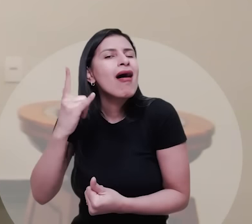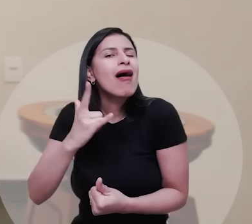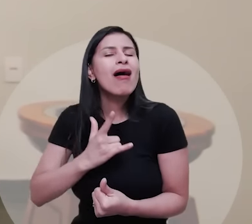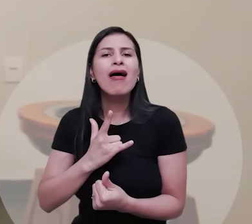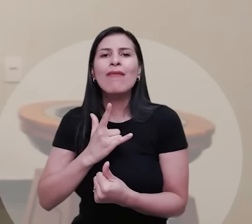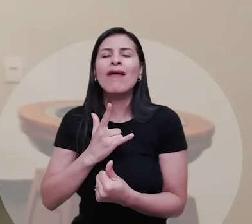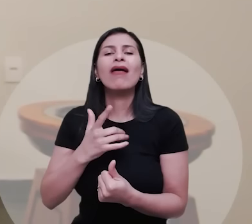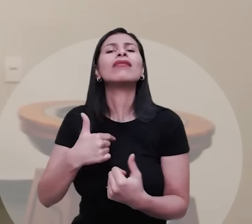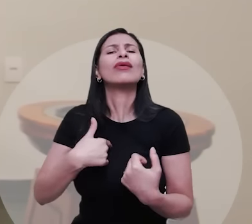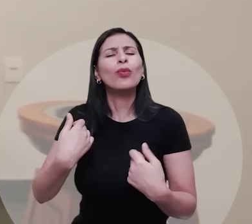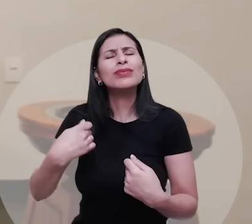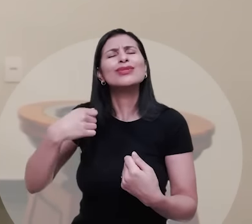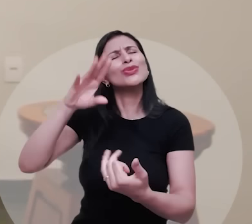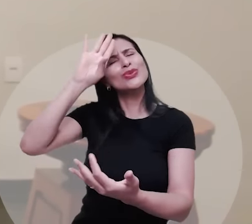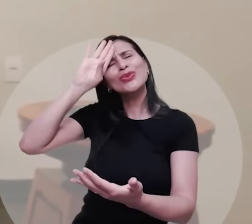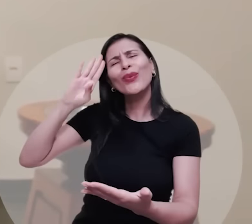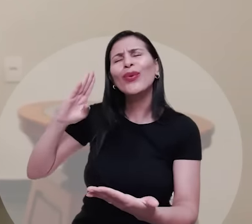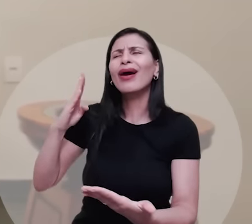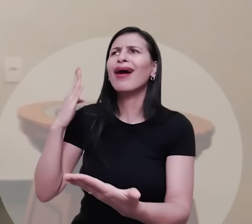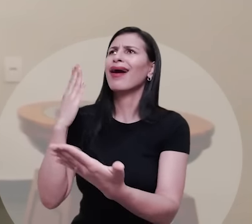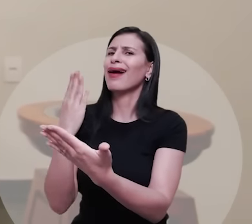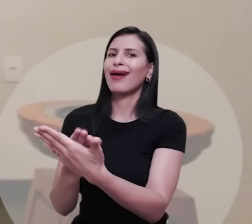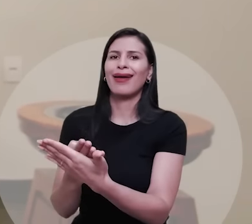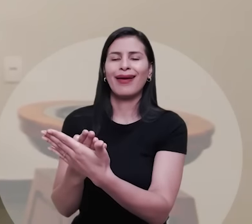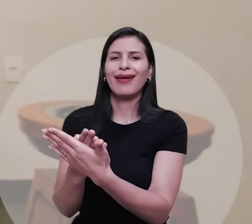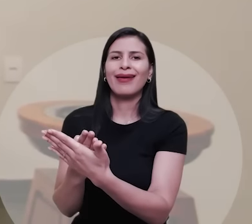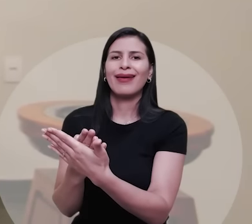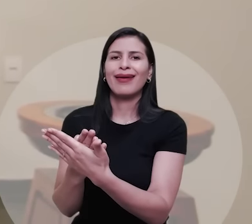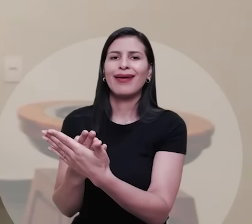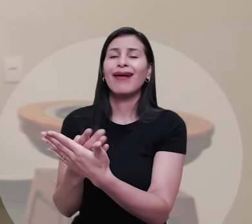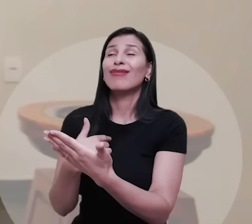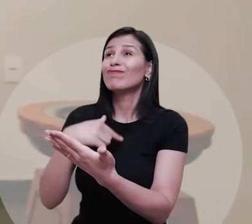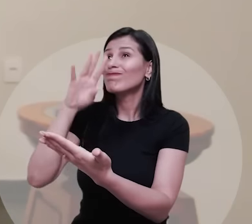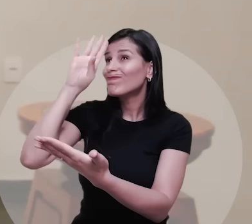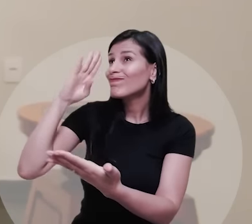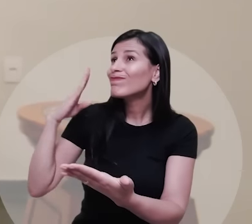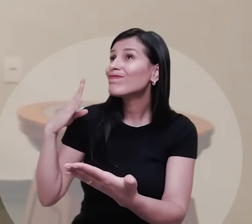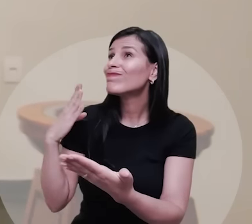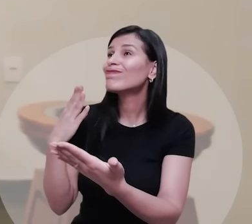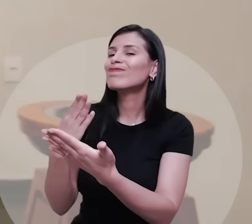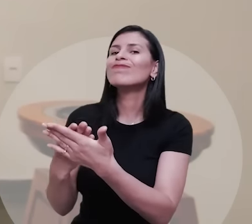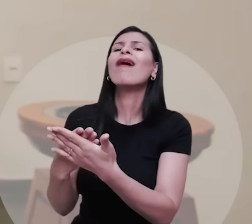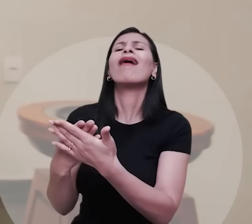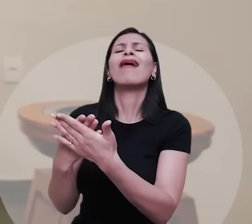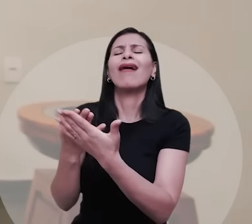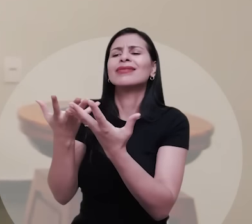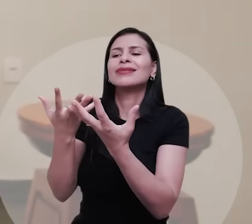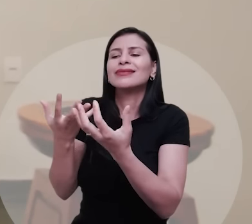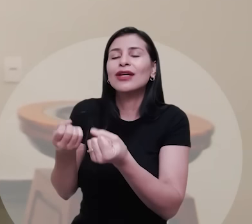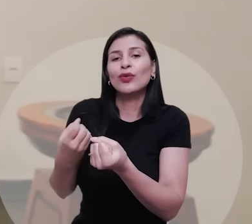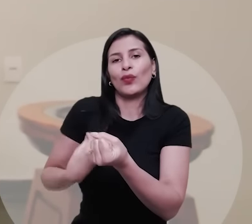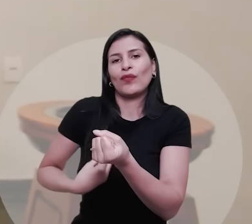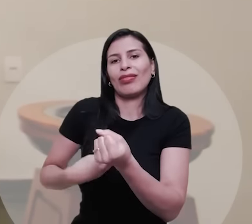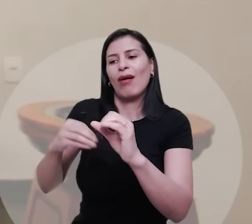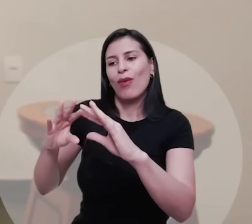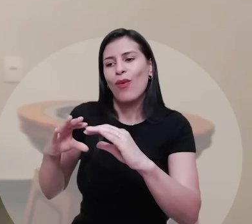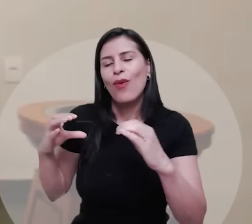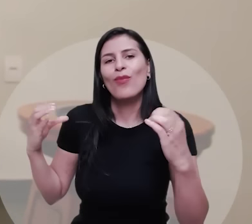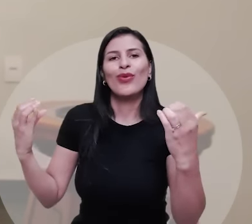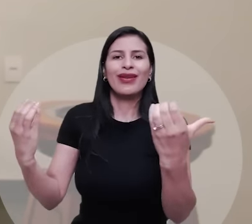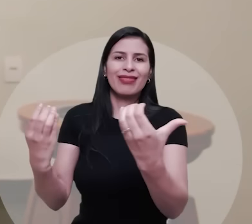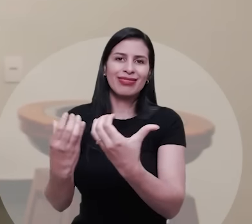para o isolamento, mas para a vida em comunidade. Essa fala me empolga porque esse amor de Jesus